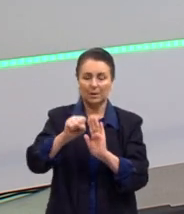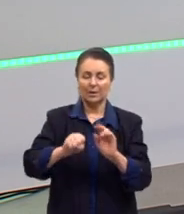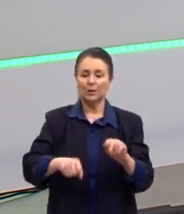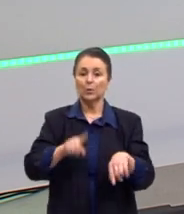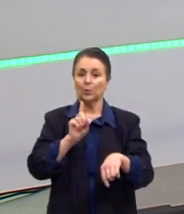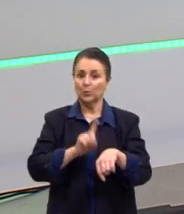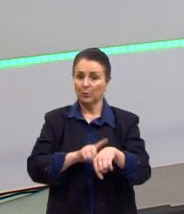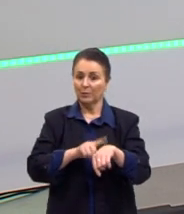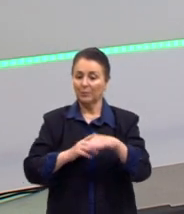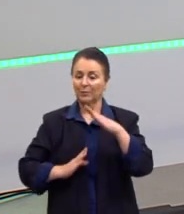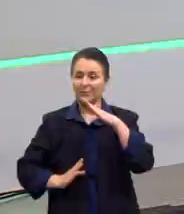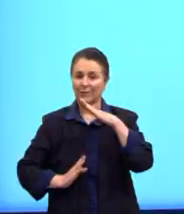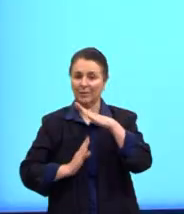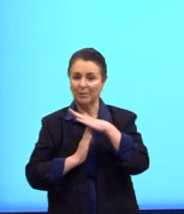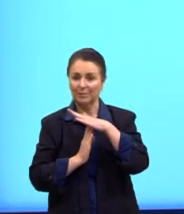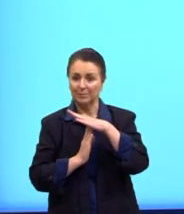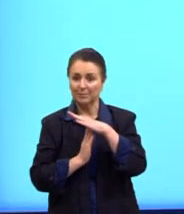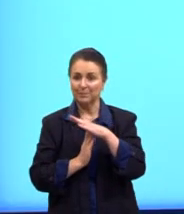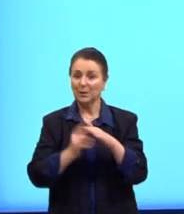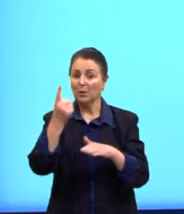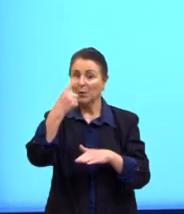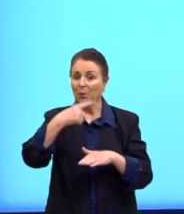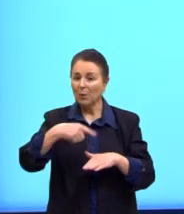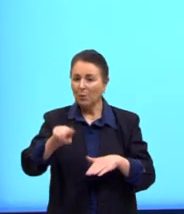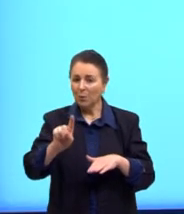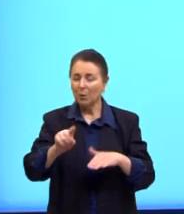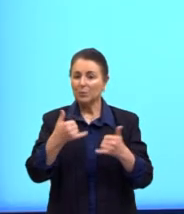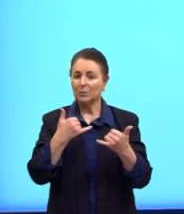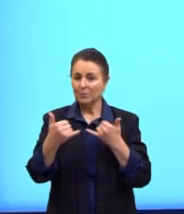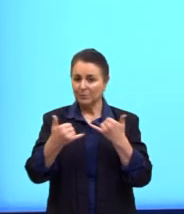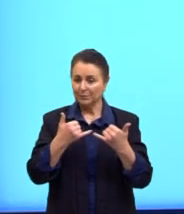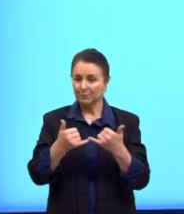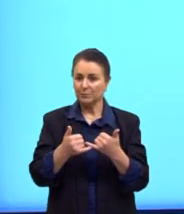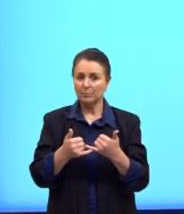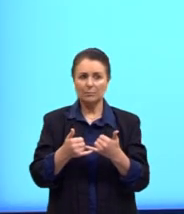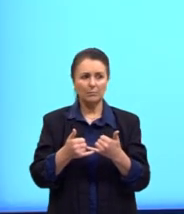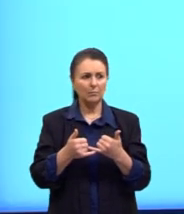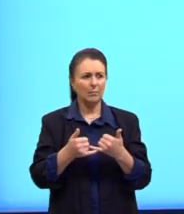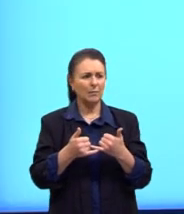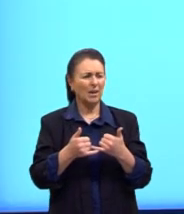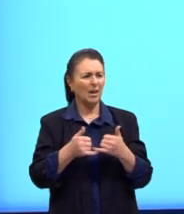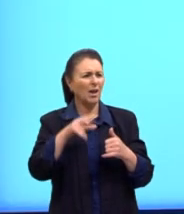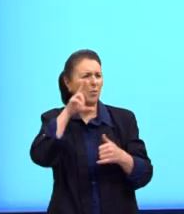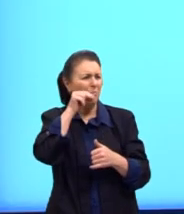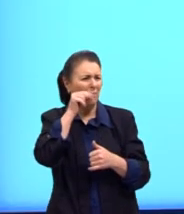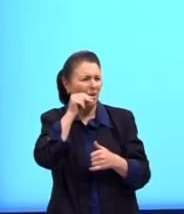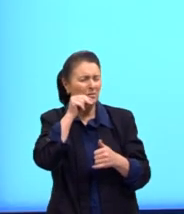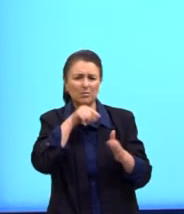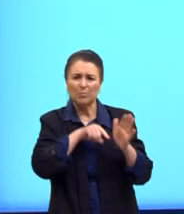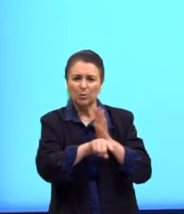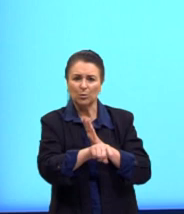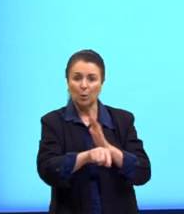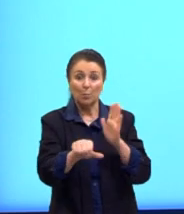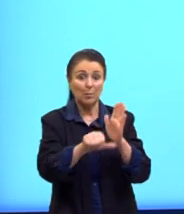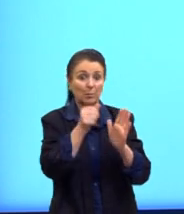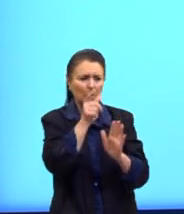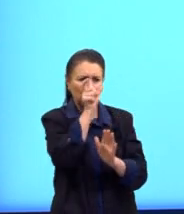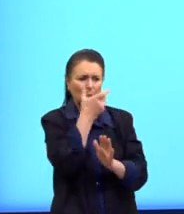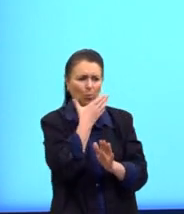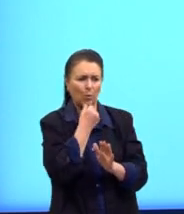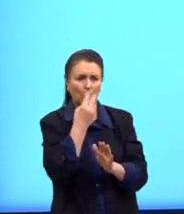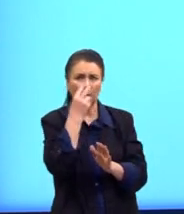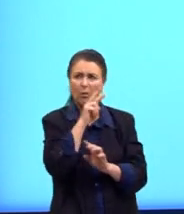tempo olhem esse outro exemplo aqui é um pássaro um primeiro homem olhando para o céu